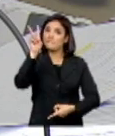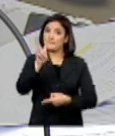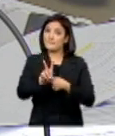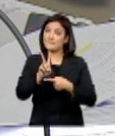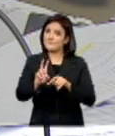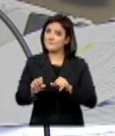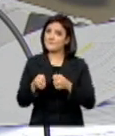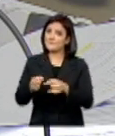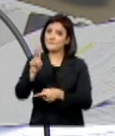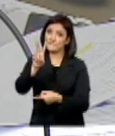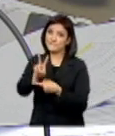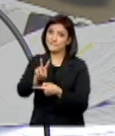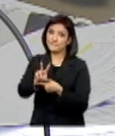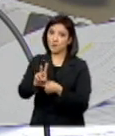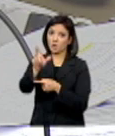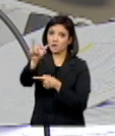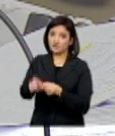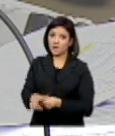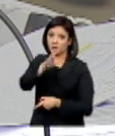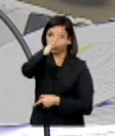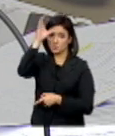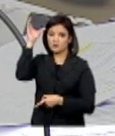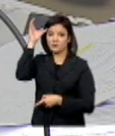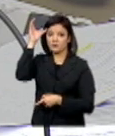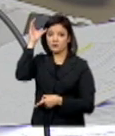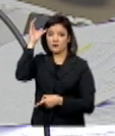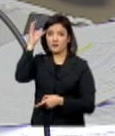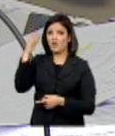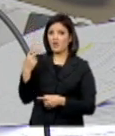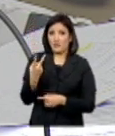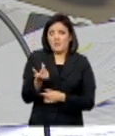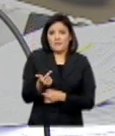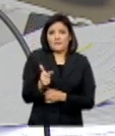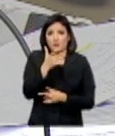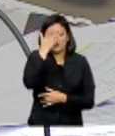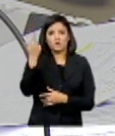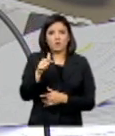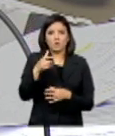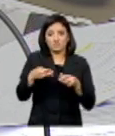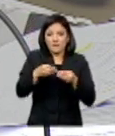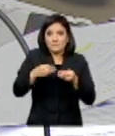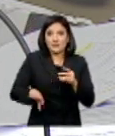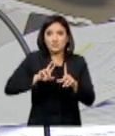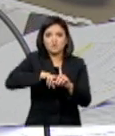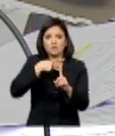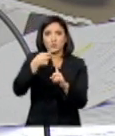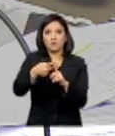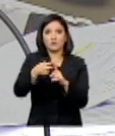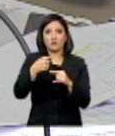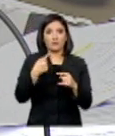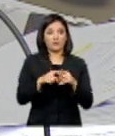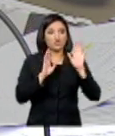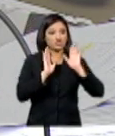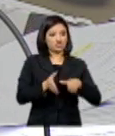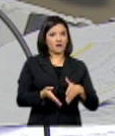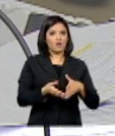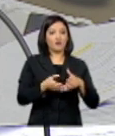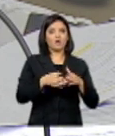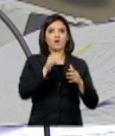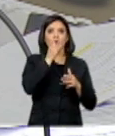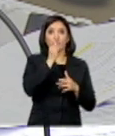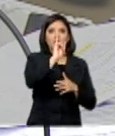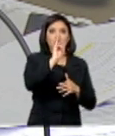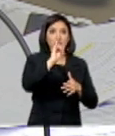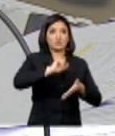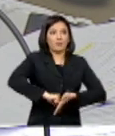protege o consumidor é exatamente para que ele não seja duplamente penalizado não só com o corte da energia elétrica por não